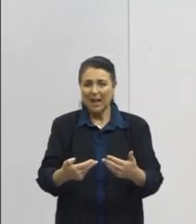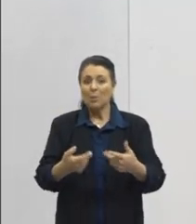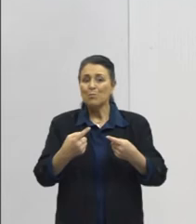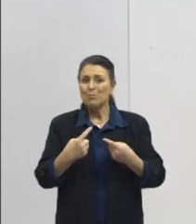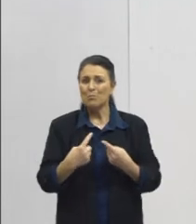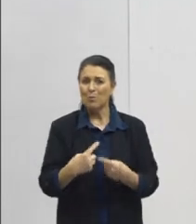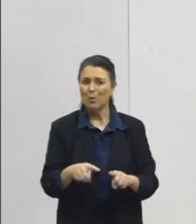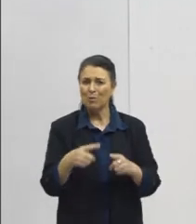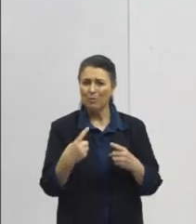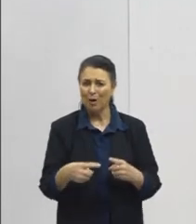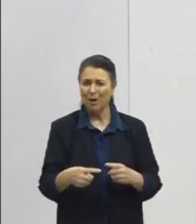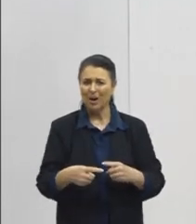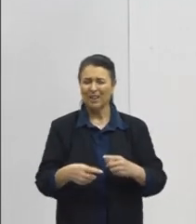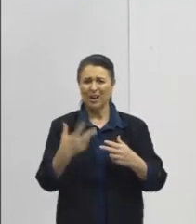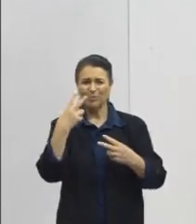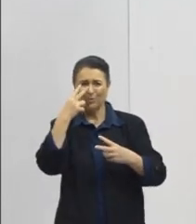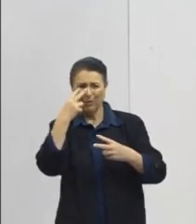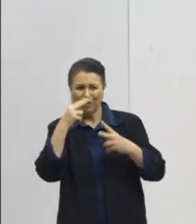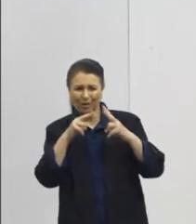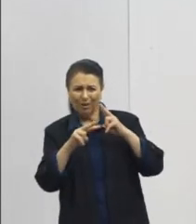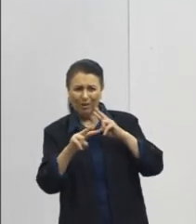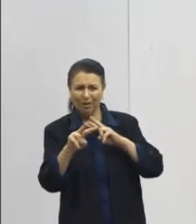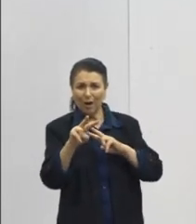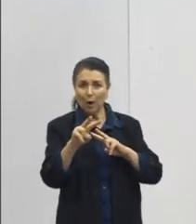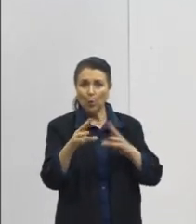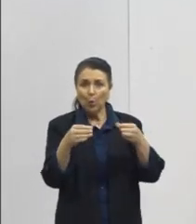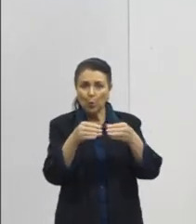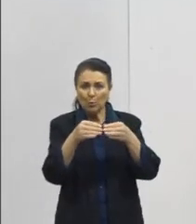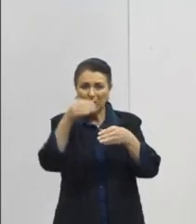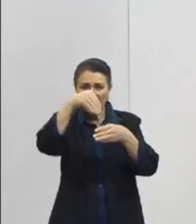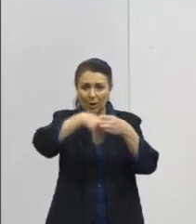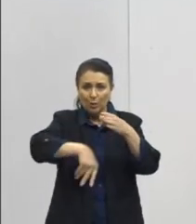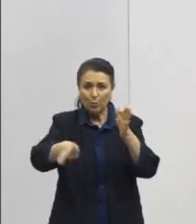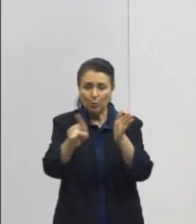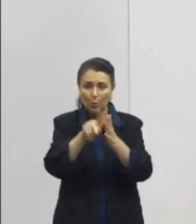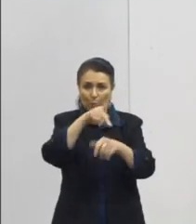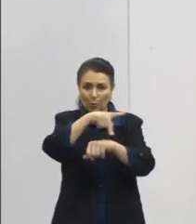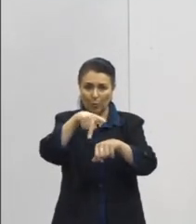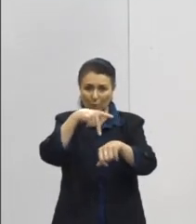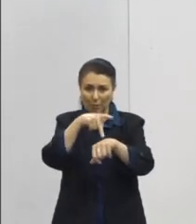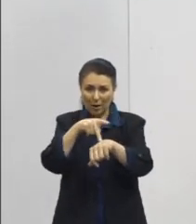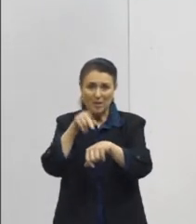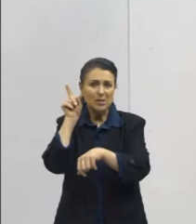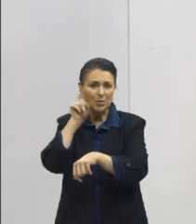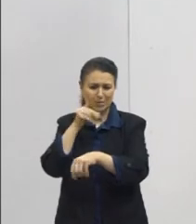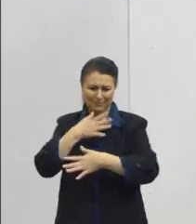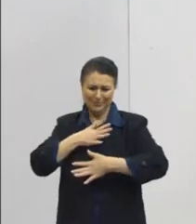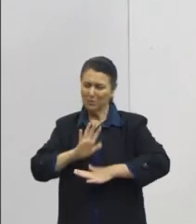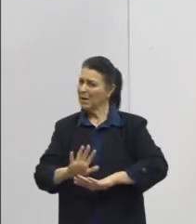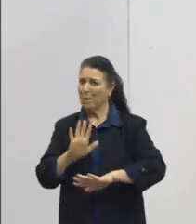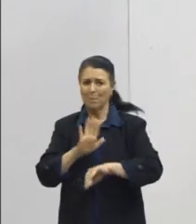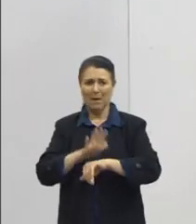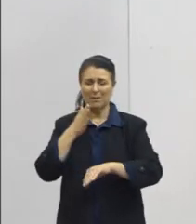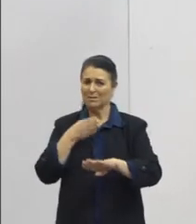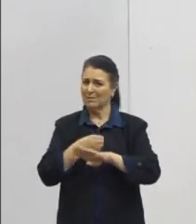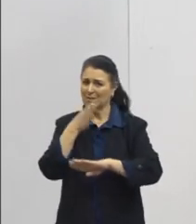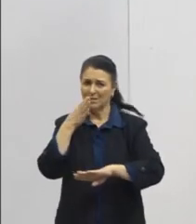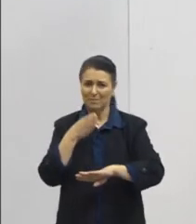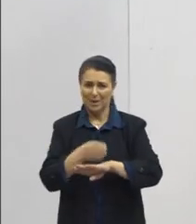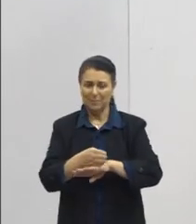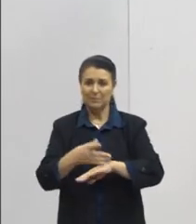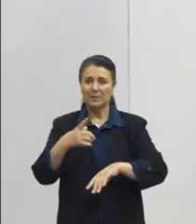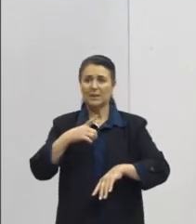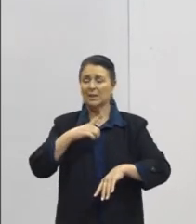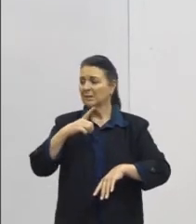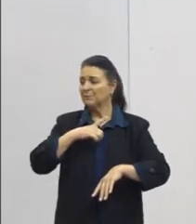os americanos começam a ser contra a guerra inclusive naquele movimento de contracultura os Hips Isso tá muito marcado pelo